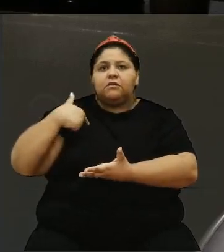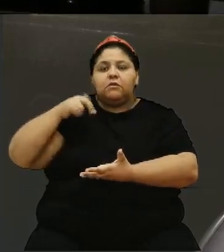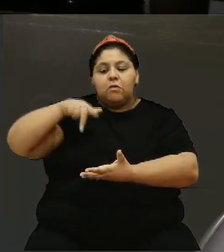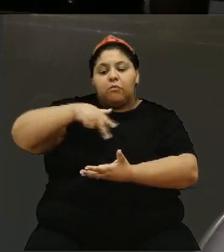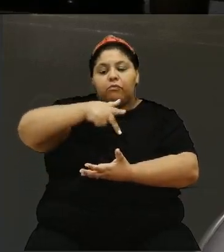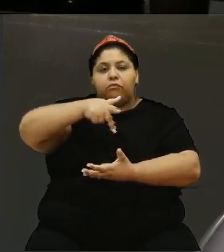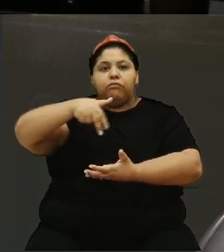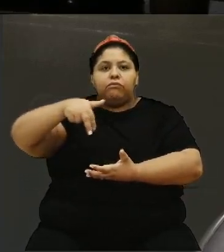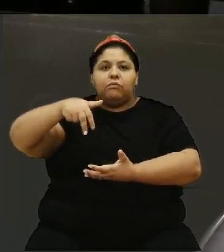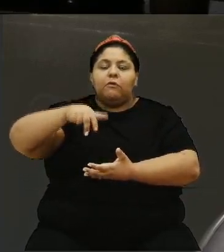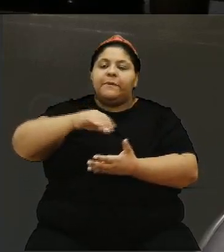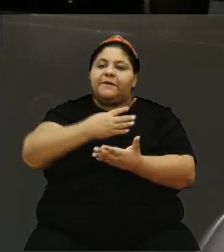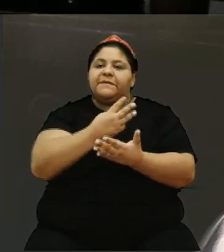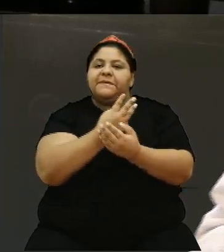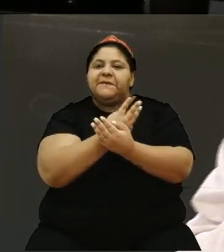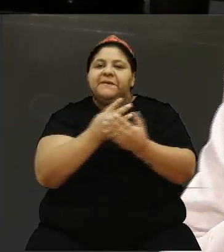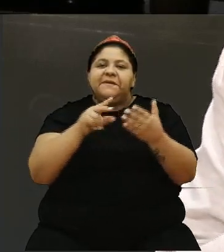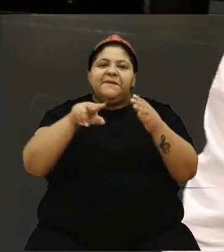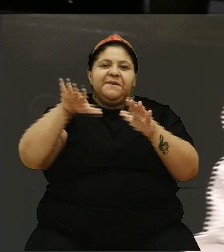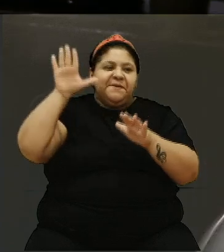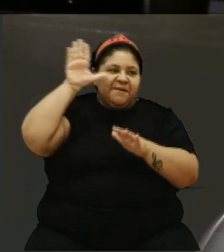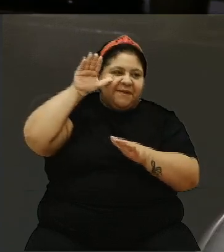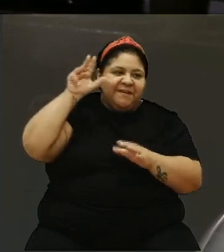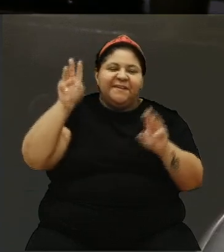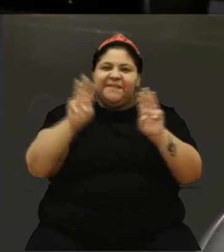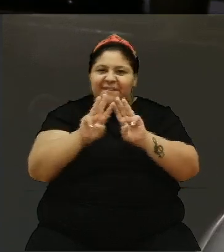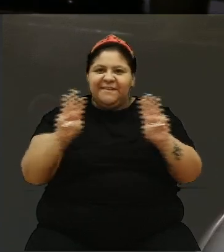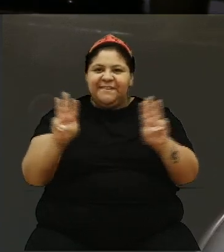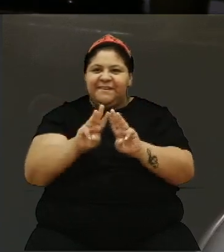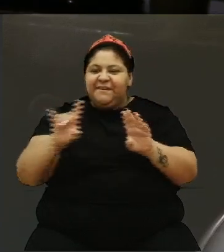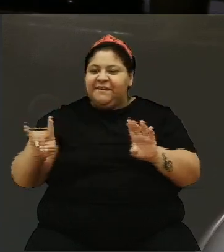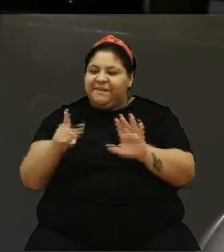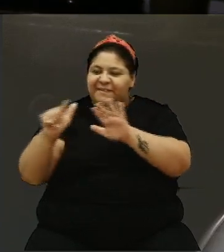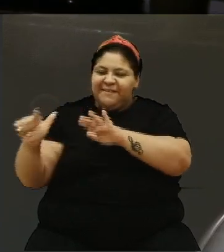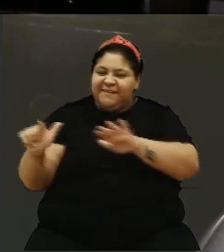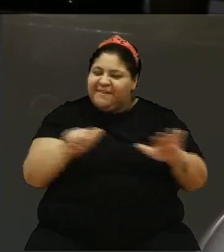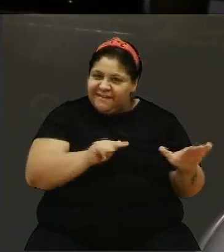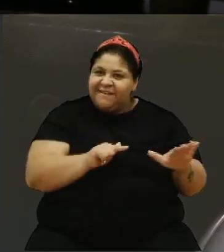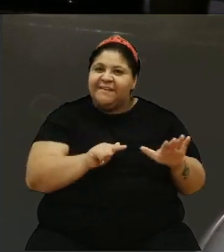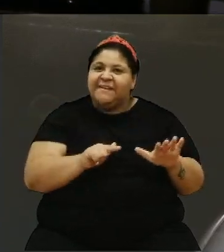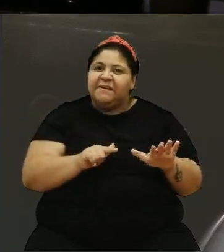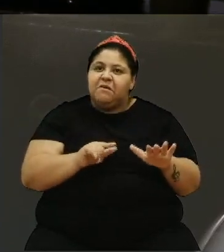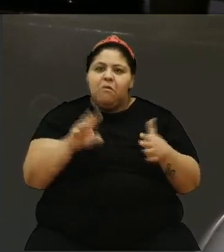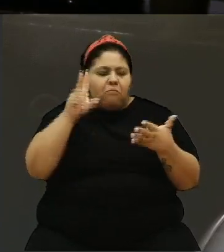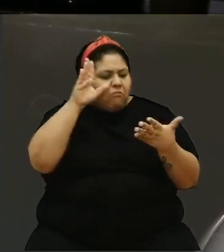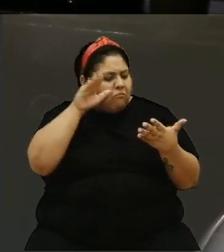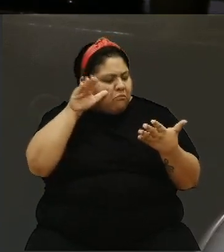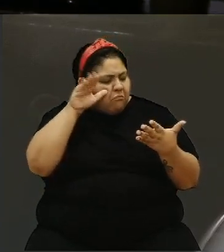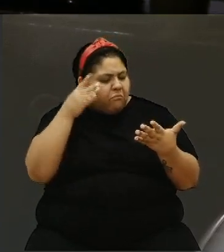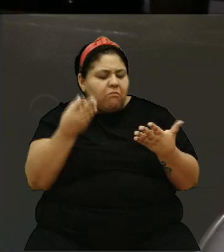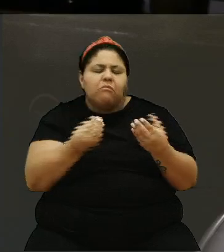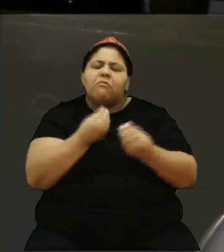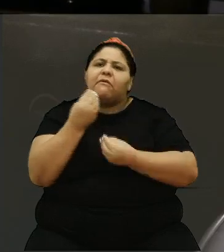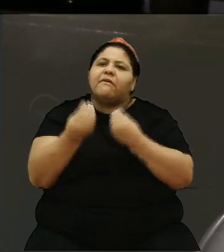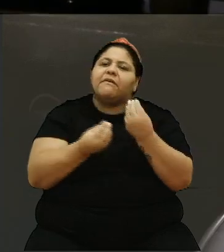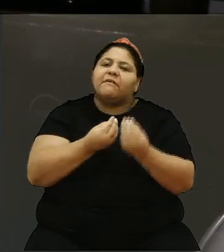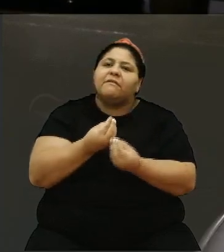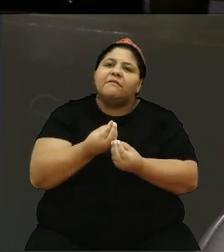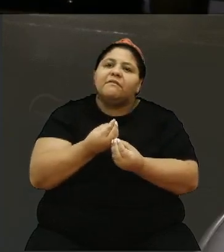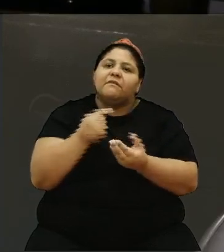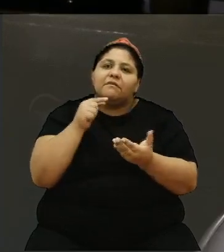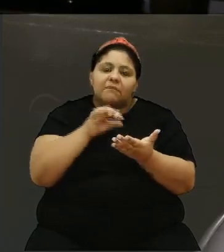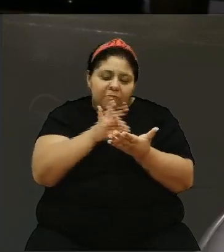pelo site do SPC na última semana para ver as inscrições. Quem